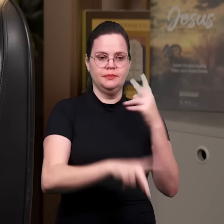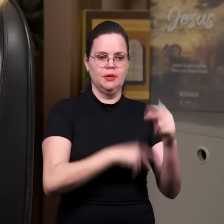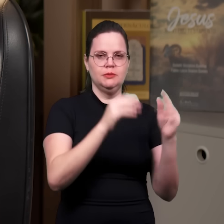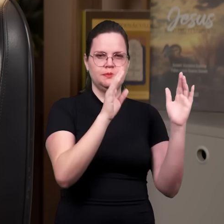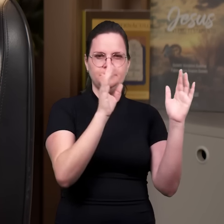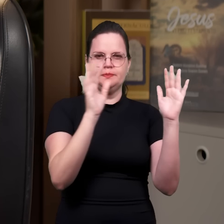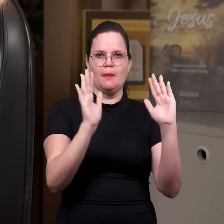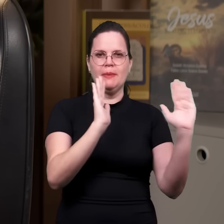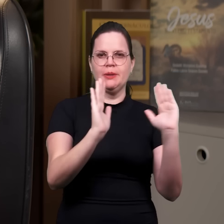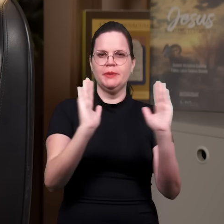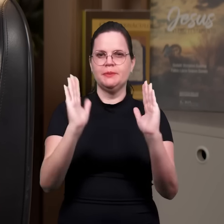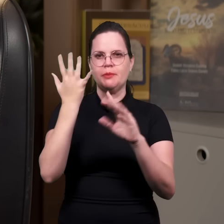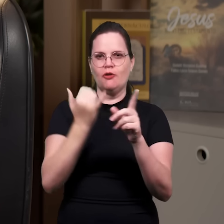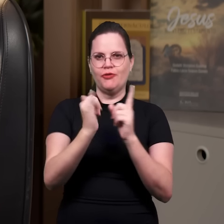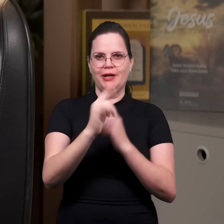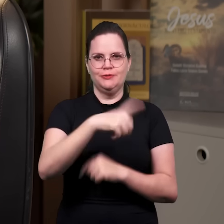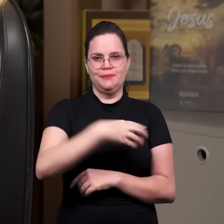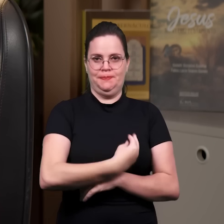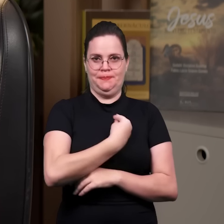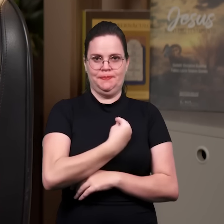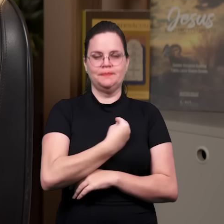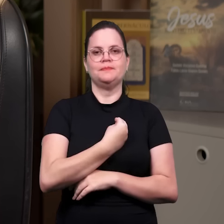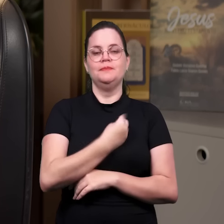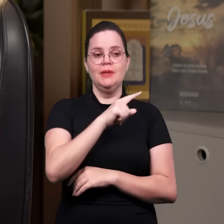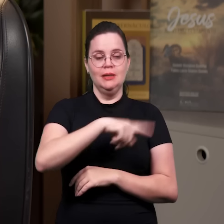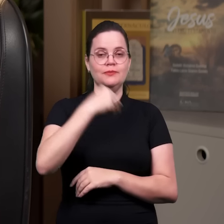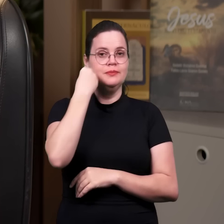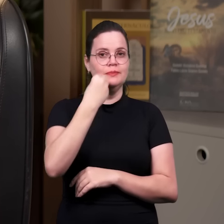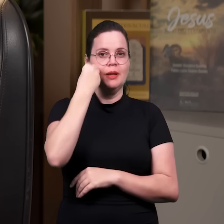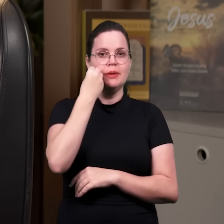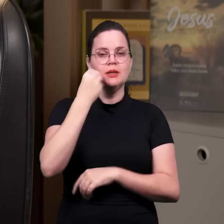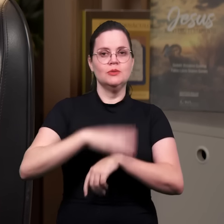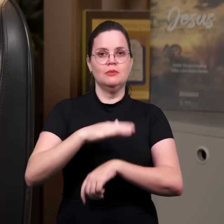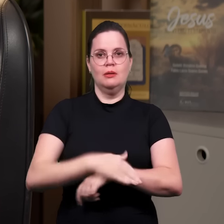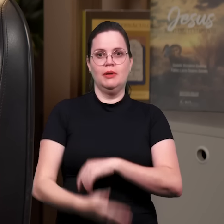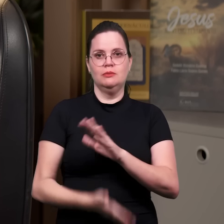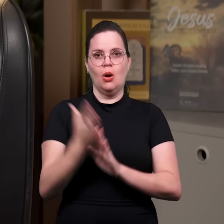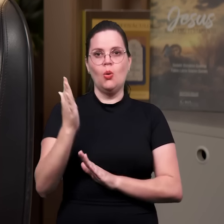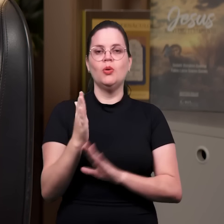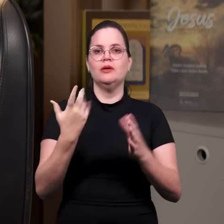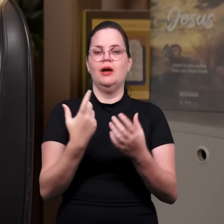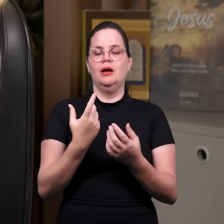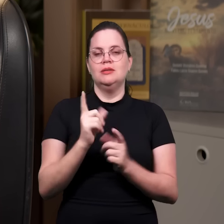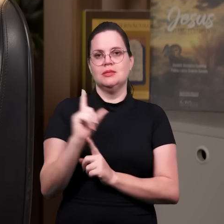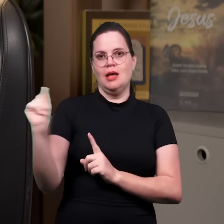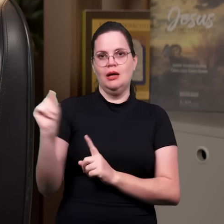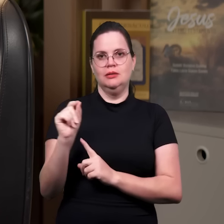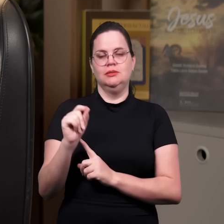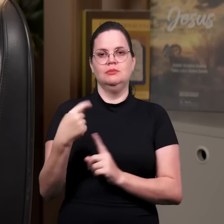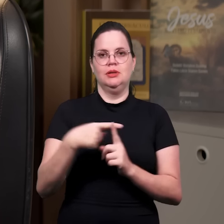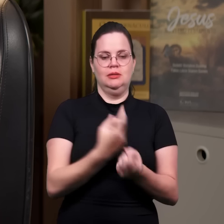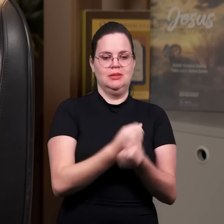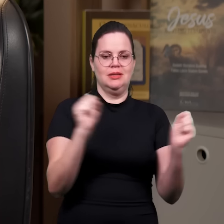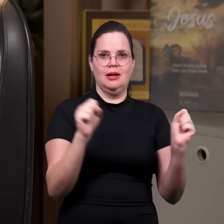momento profético e que o povo pudesse viver uma experiência com a saída daquele período de